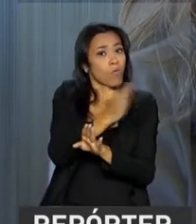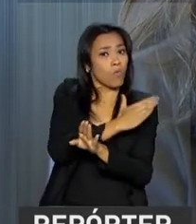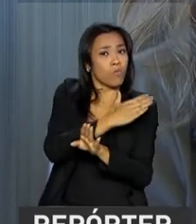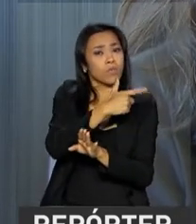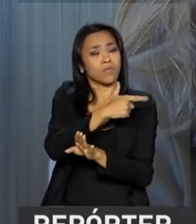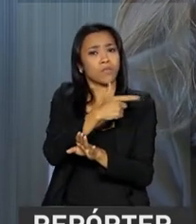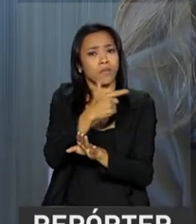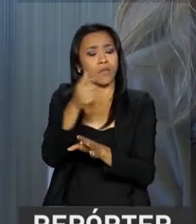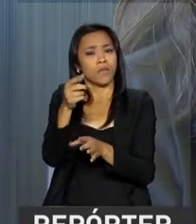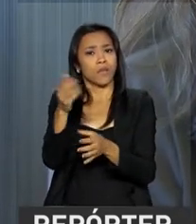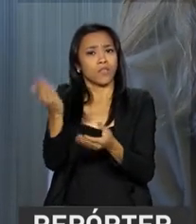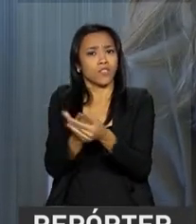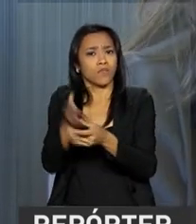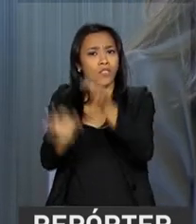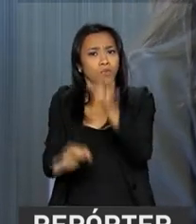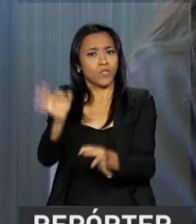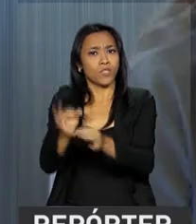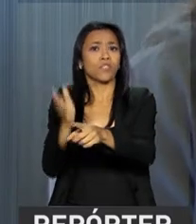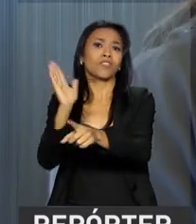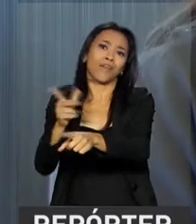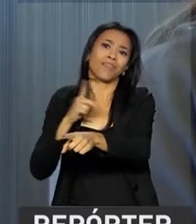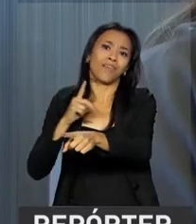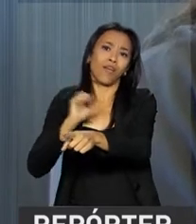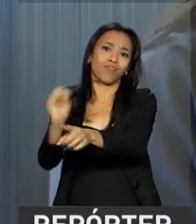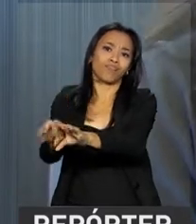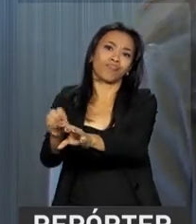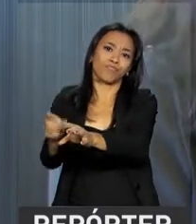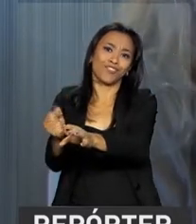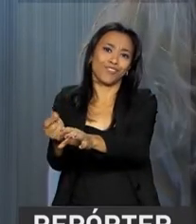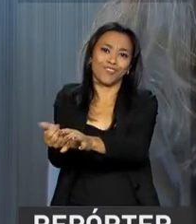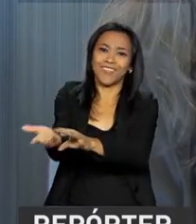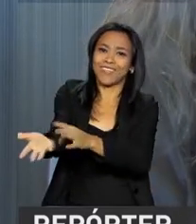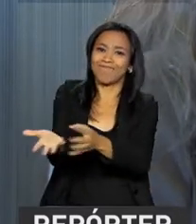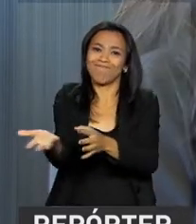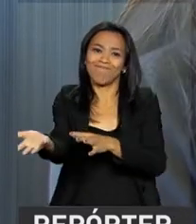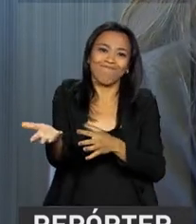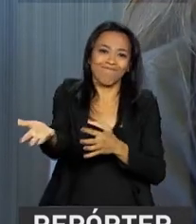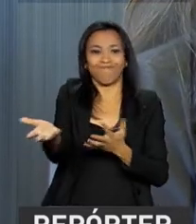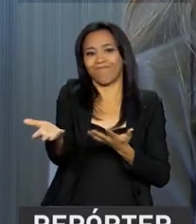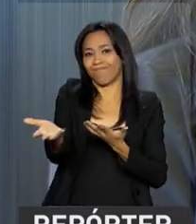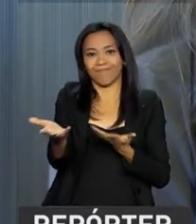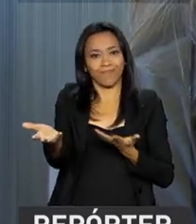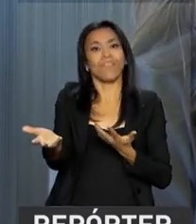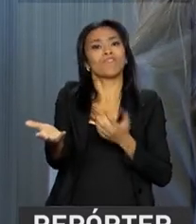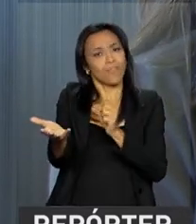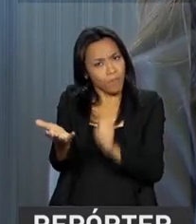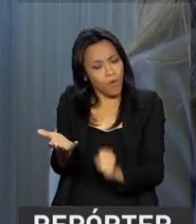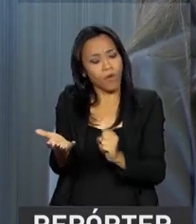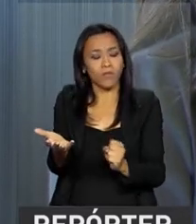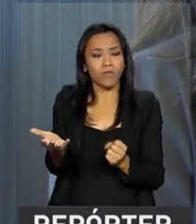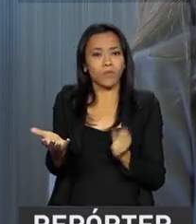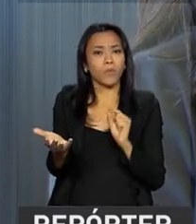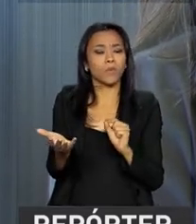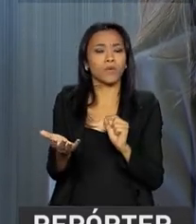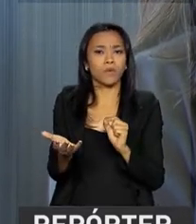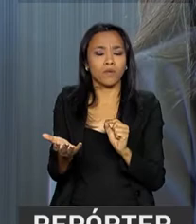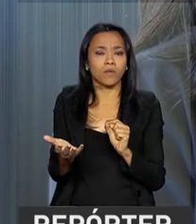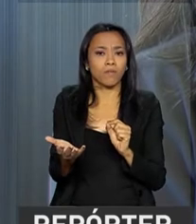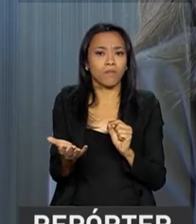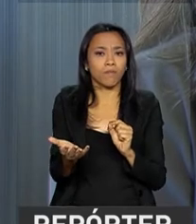discutidas na justiça ainda falta judicial e aí com esse depósito judicial você também pode de repente